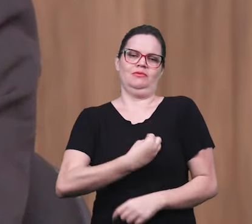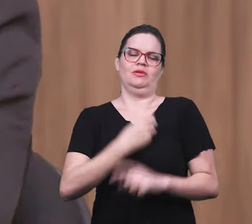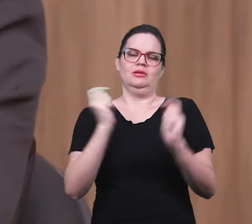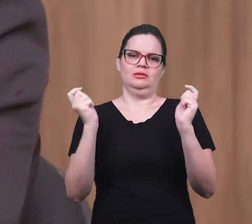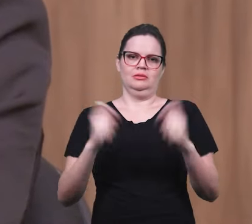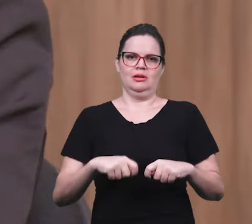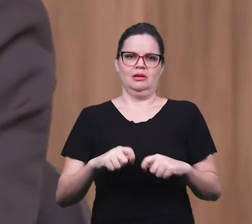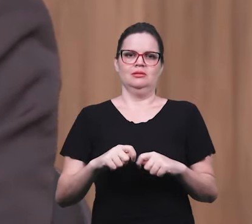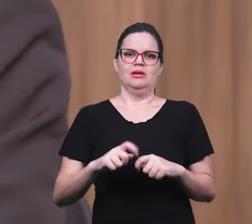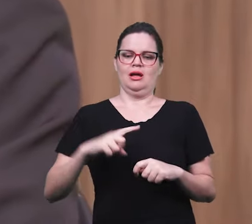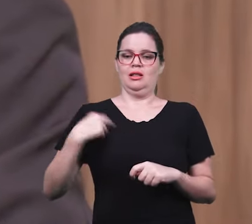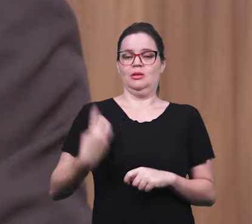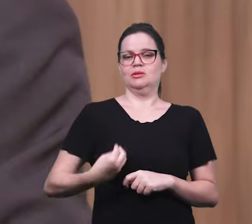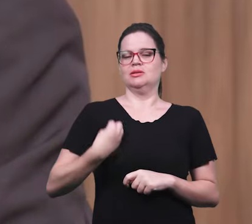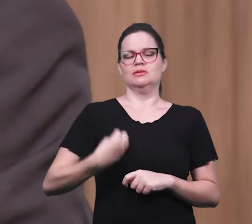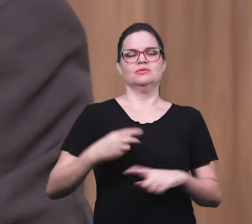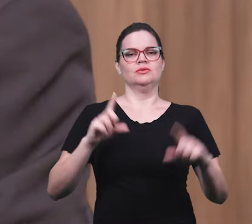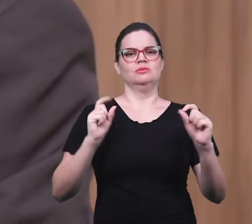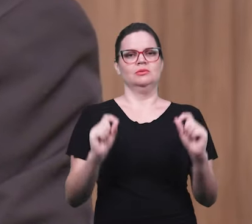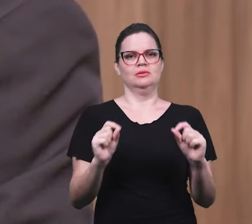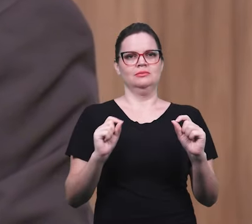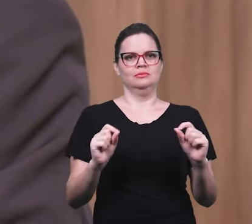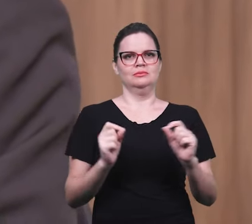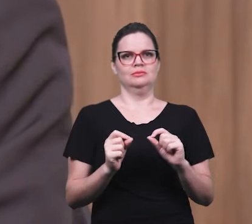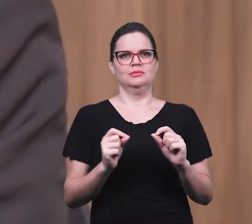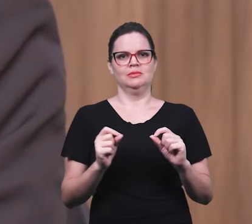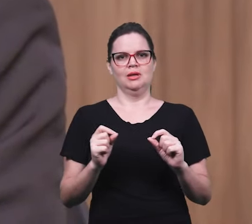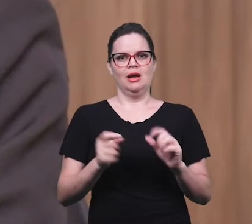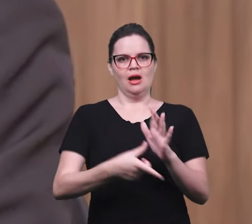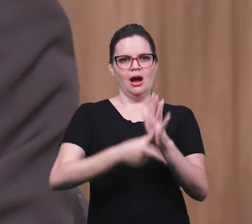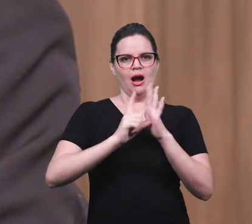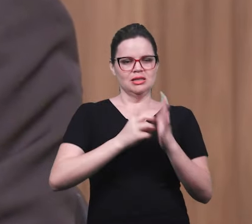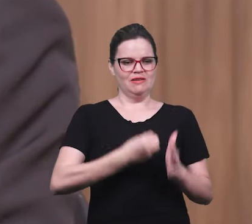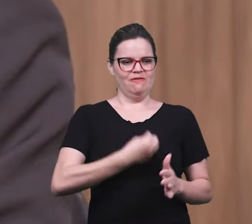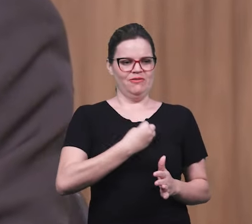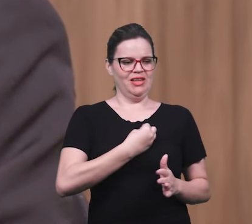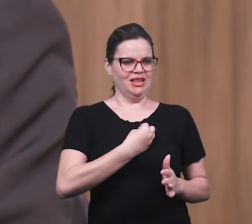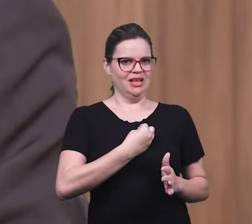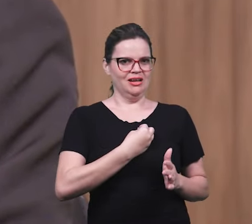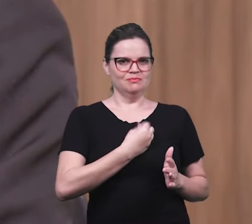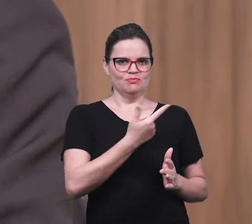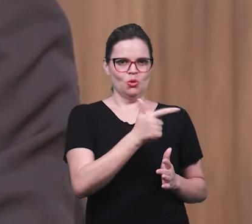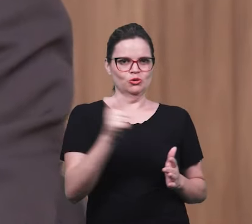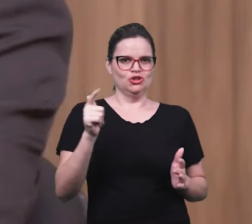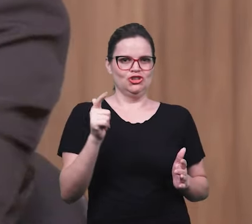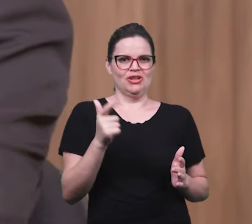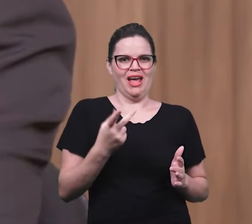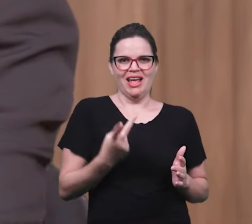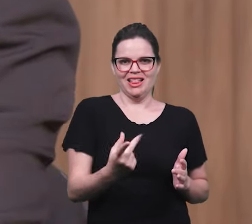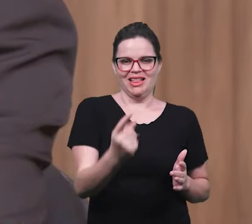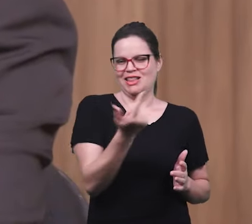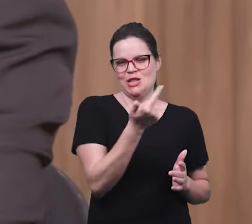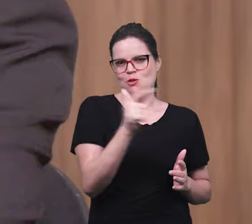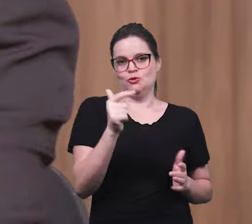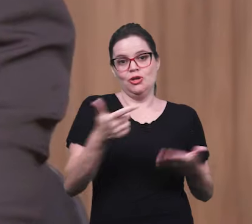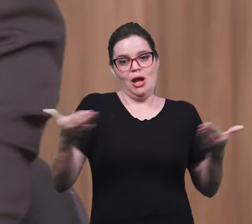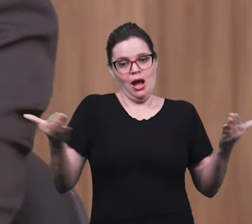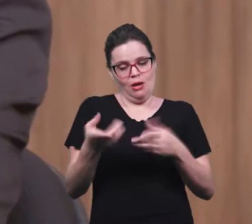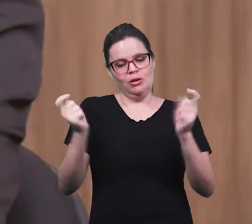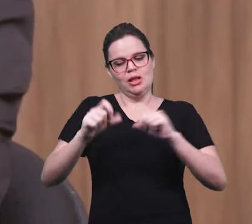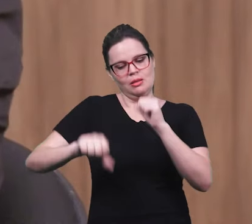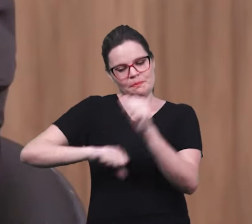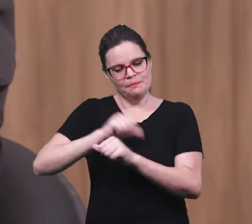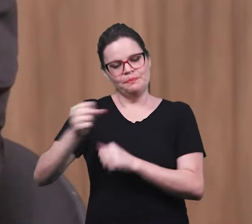condição nossa, que era para uma morte eterna, para uma vida eterna com Cristo Jesus. E é interessante, um outro